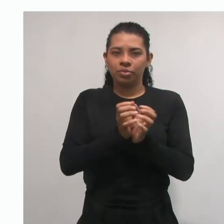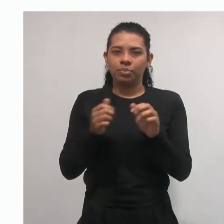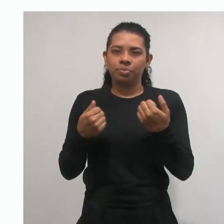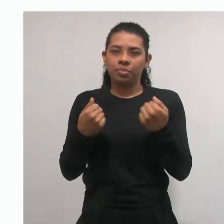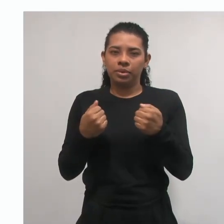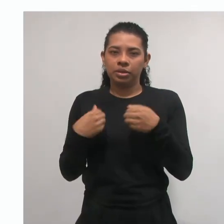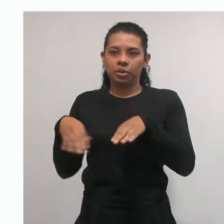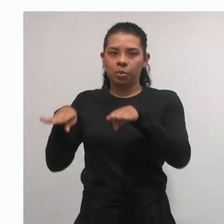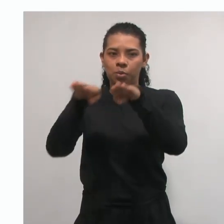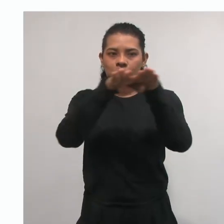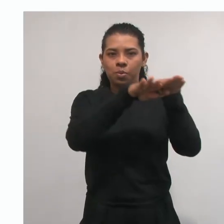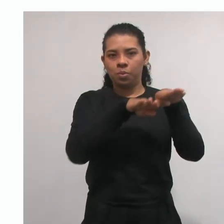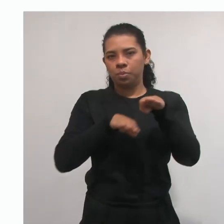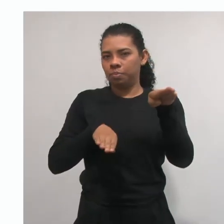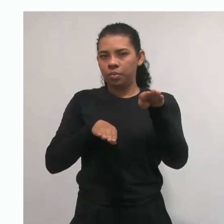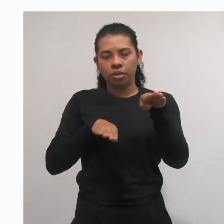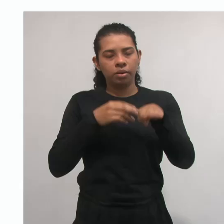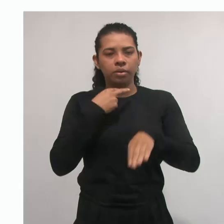inferior. Então, essas